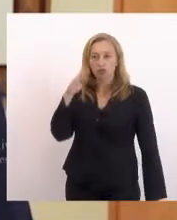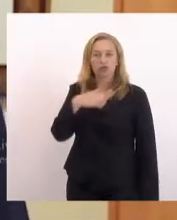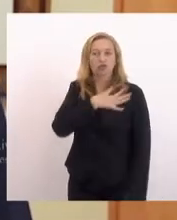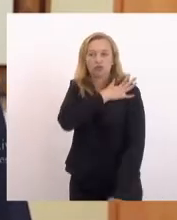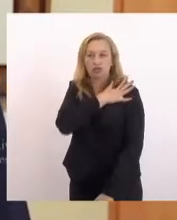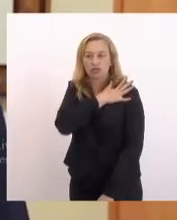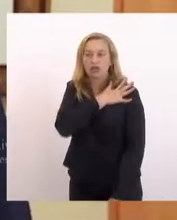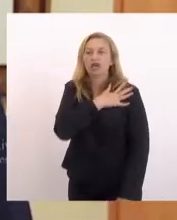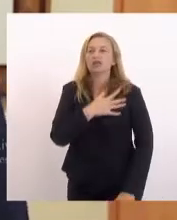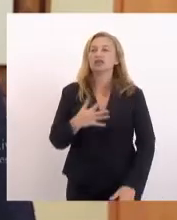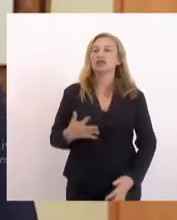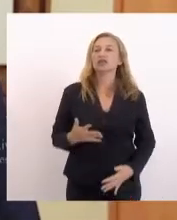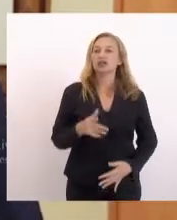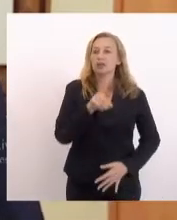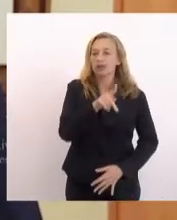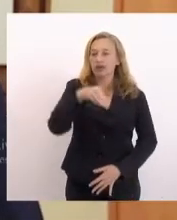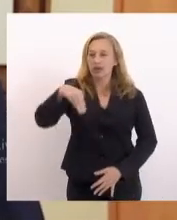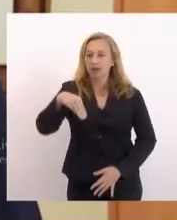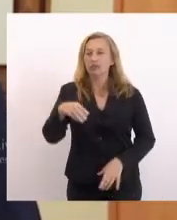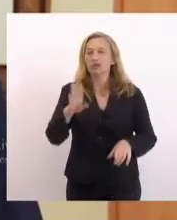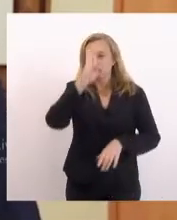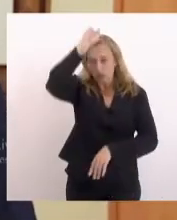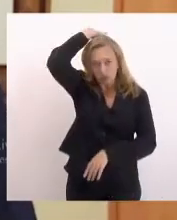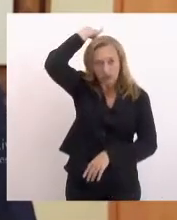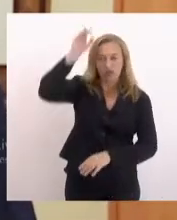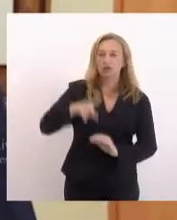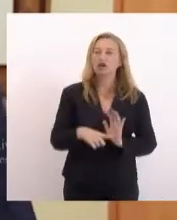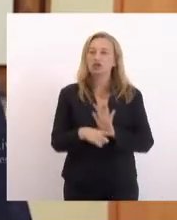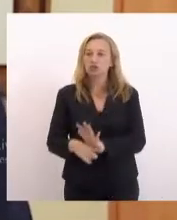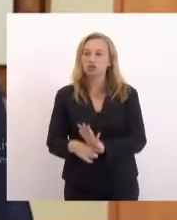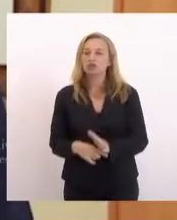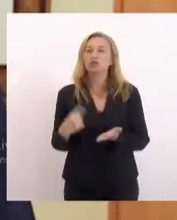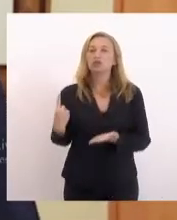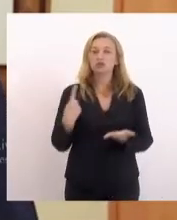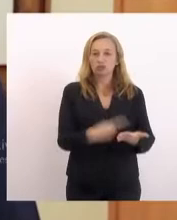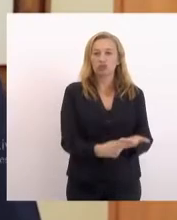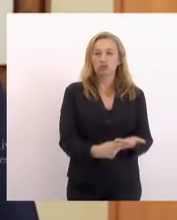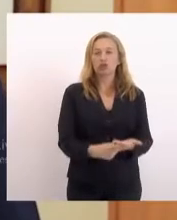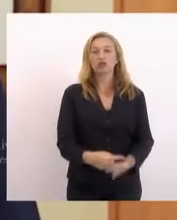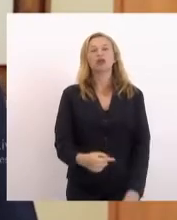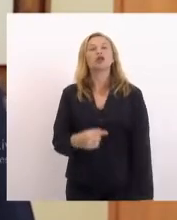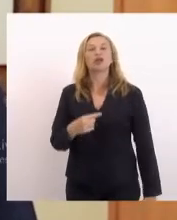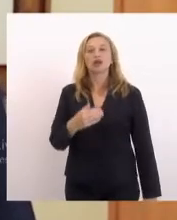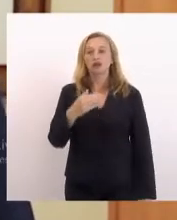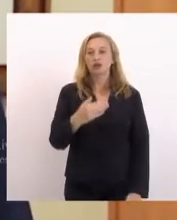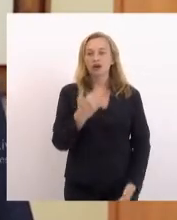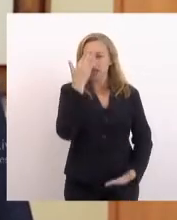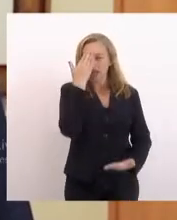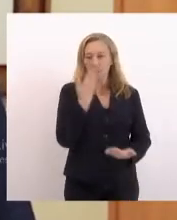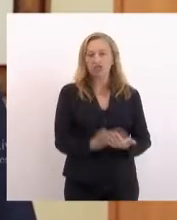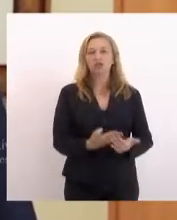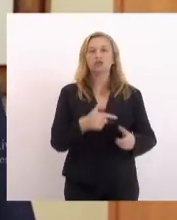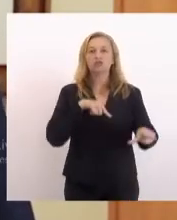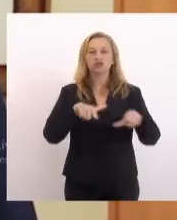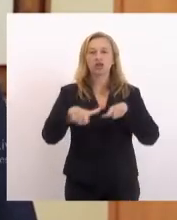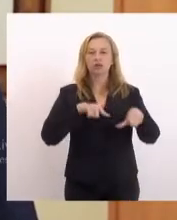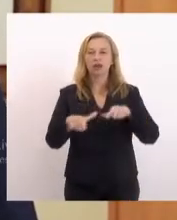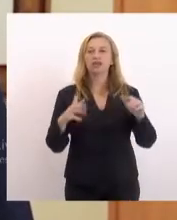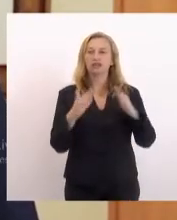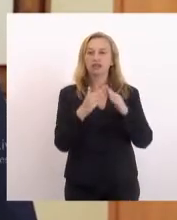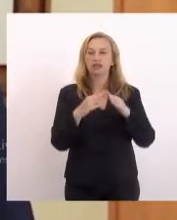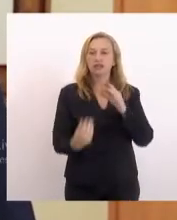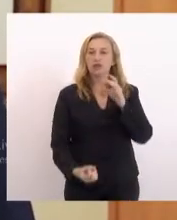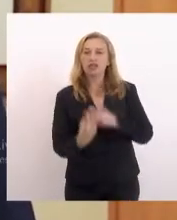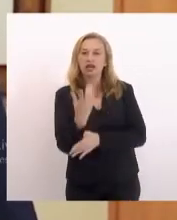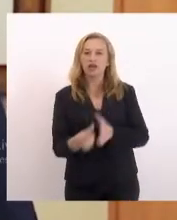nossos incansáveis PMs e bombeiros. E é com esse comprometimento que eu confio nos trabalhos dessa casa para criarmos a